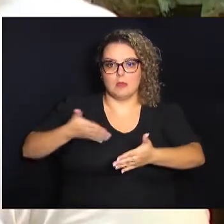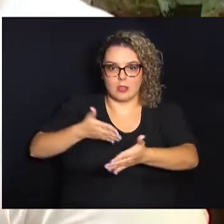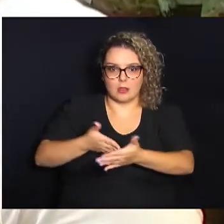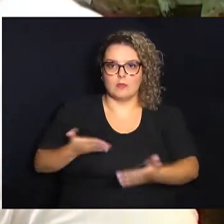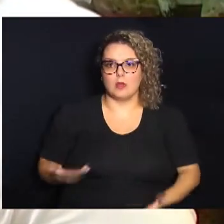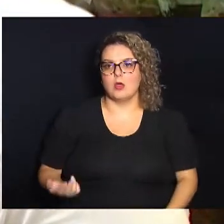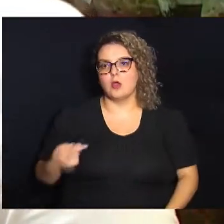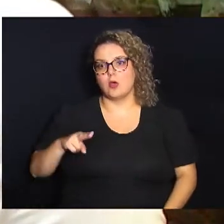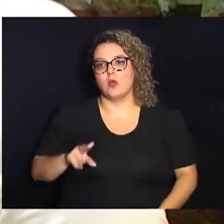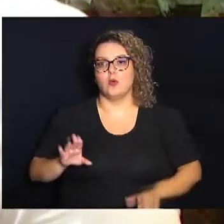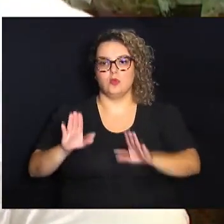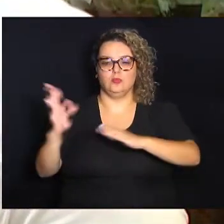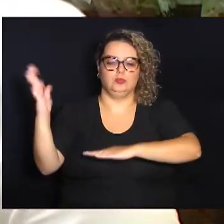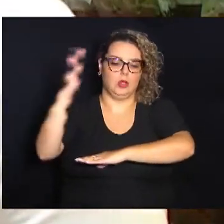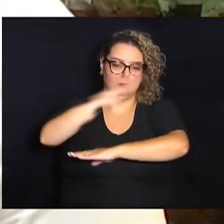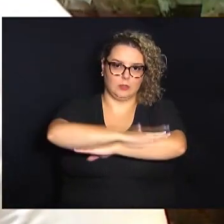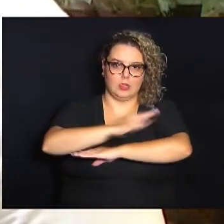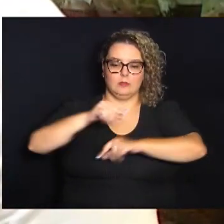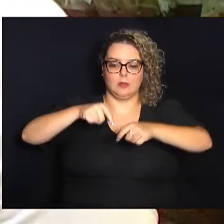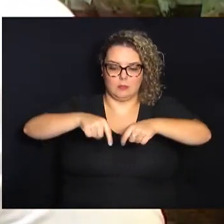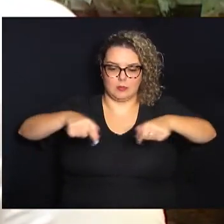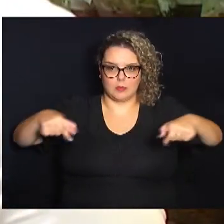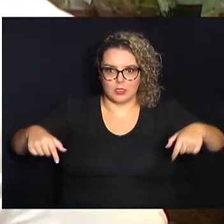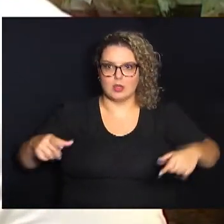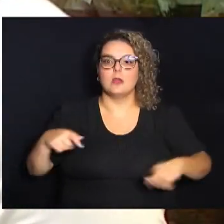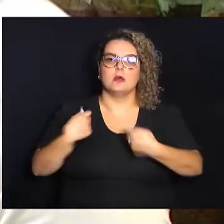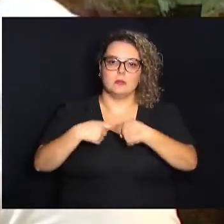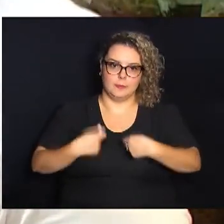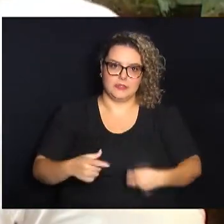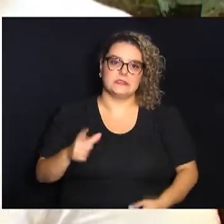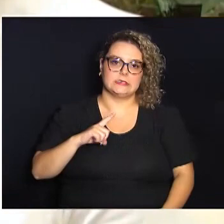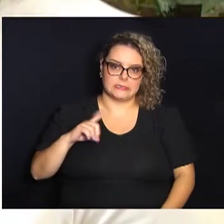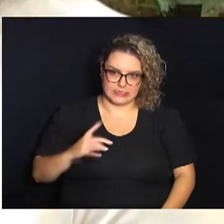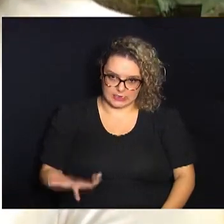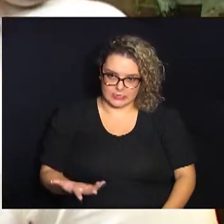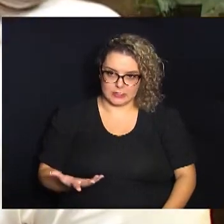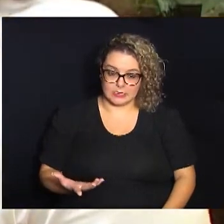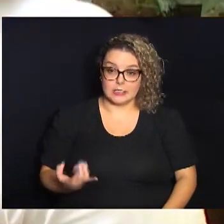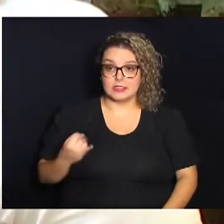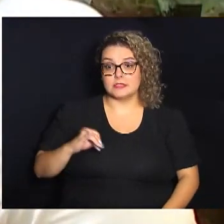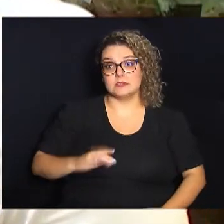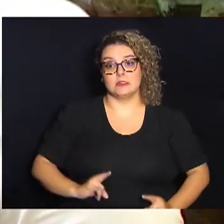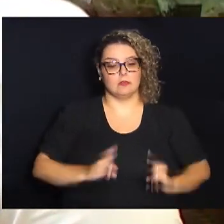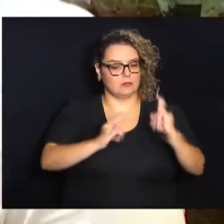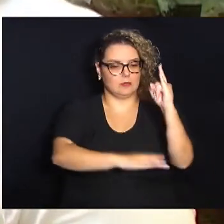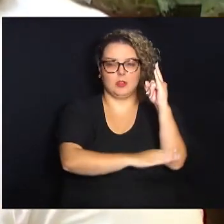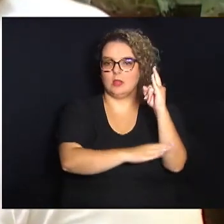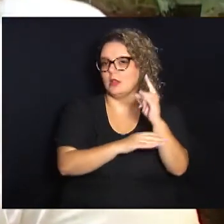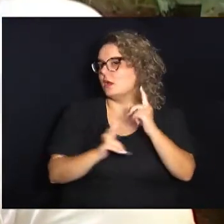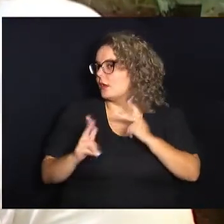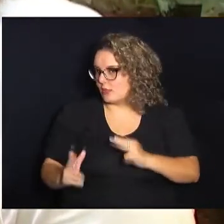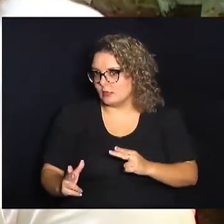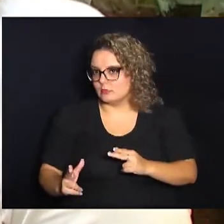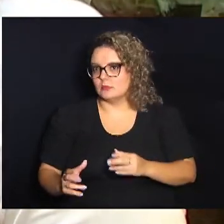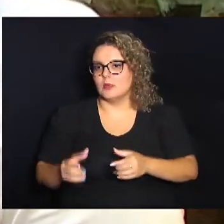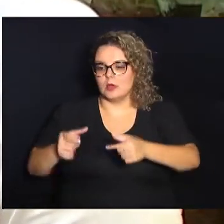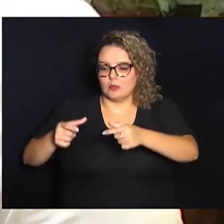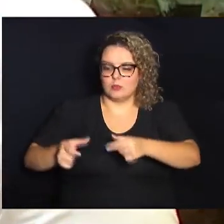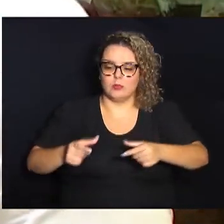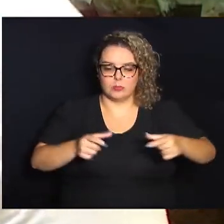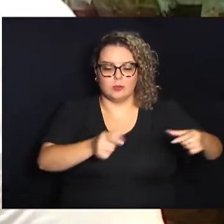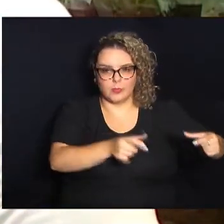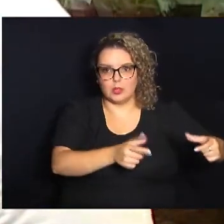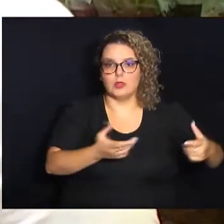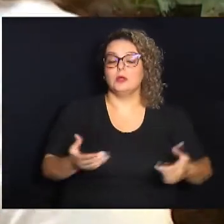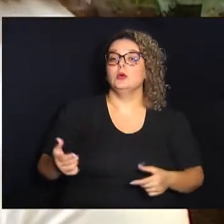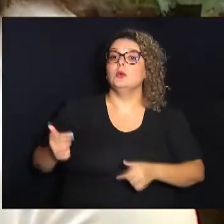tem uma janela, é nessa janela que você precisa colocar. Se é um apartamento, a mesma coisa. Posiciona em locais